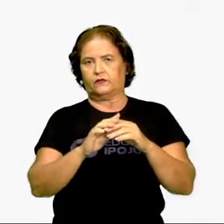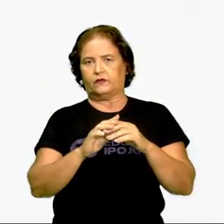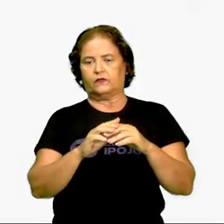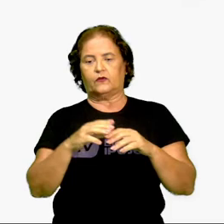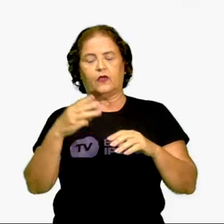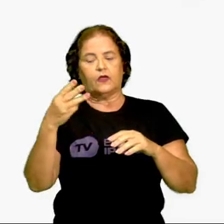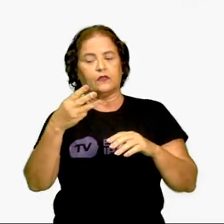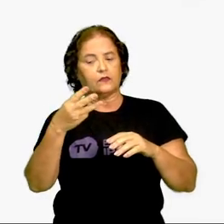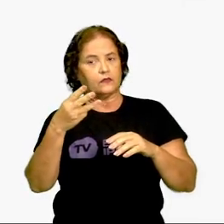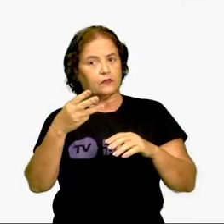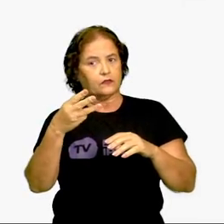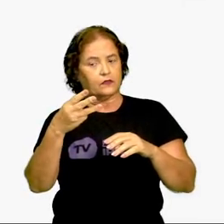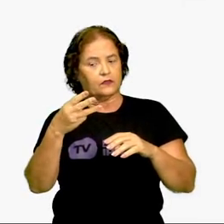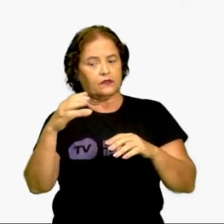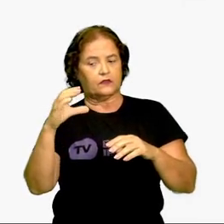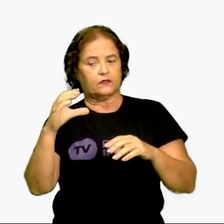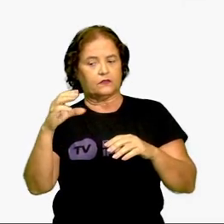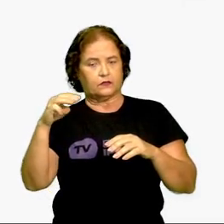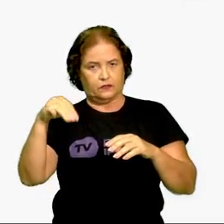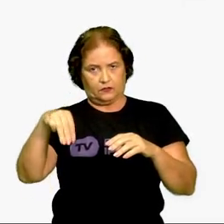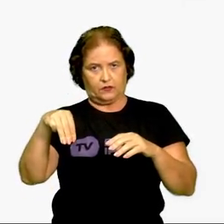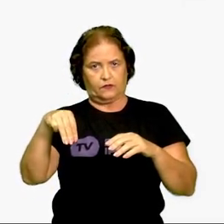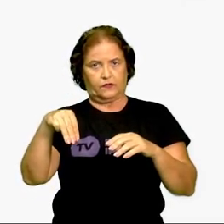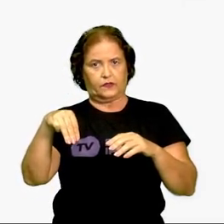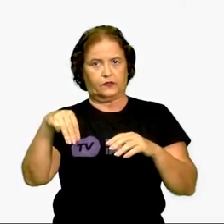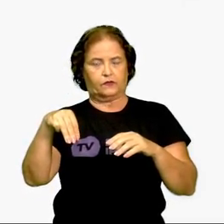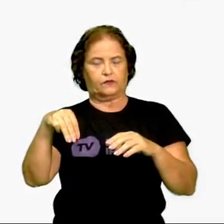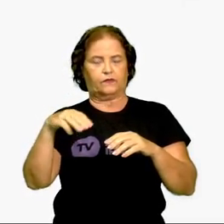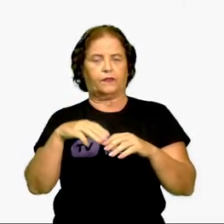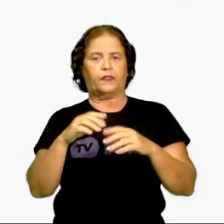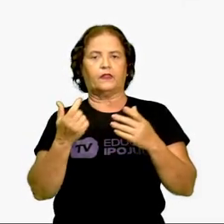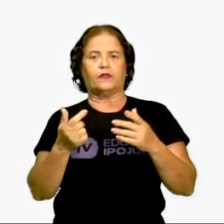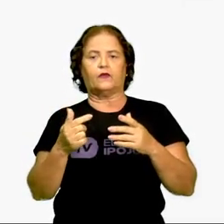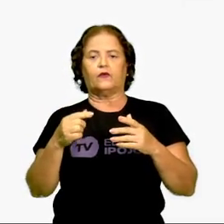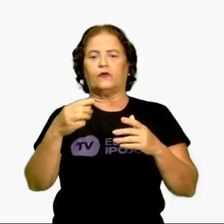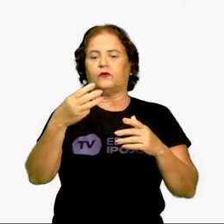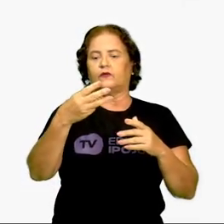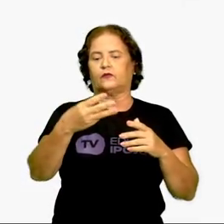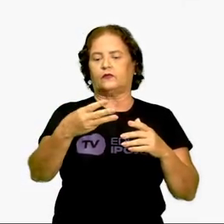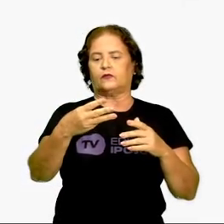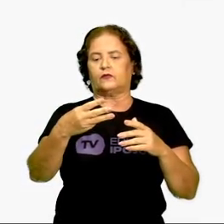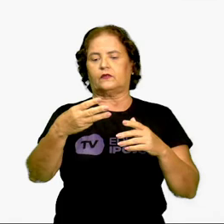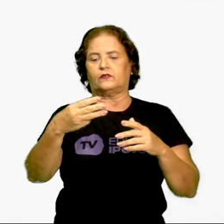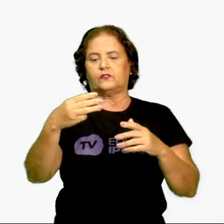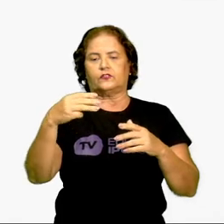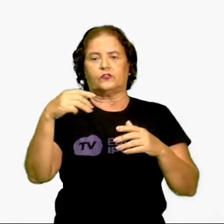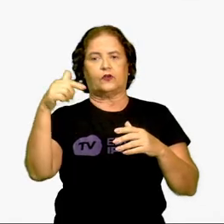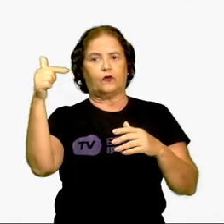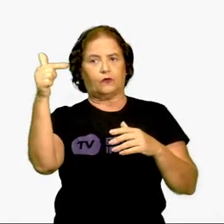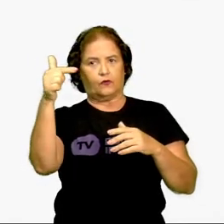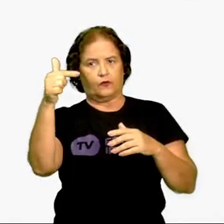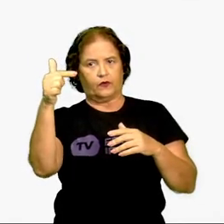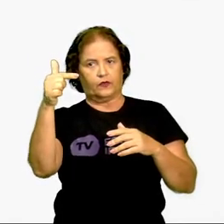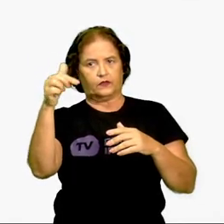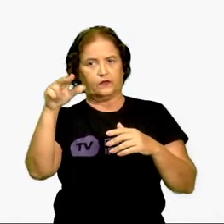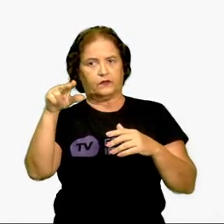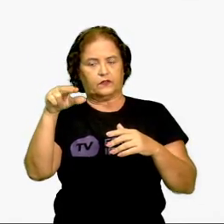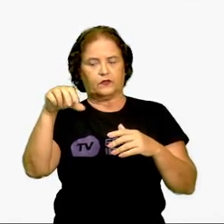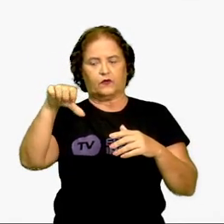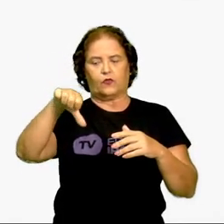3 centímetros o lado do quadrado. Então, é 3 ao quadrado, 9